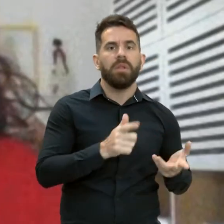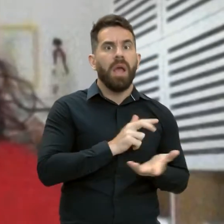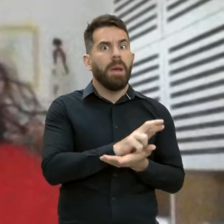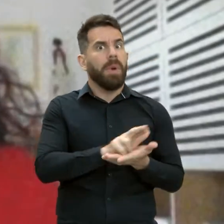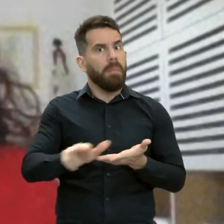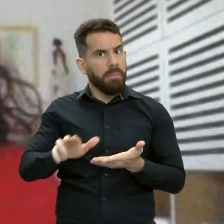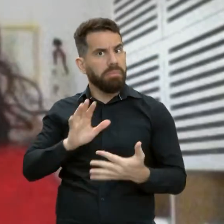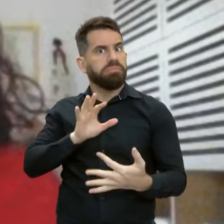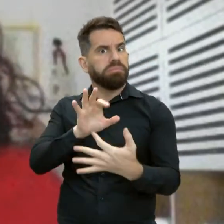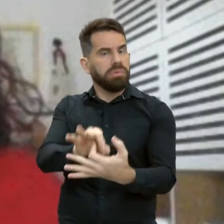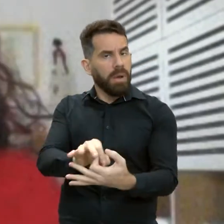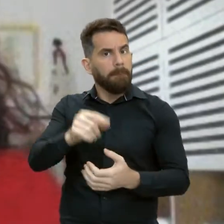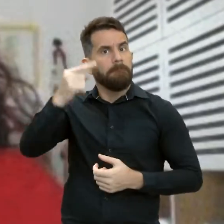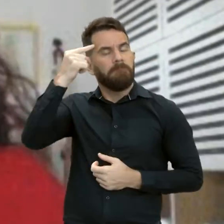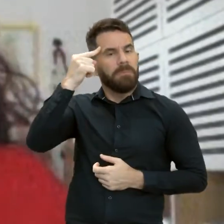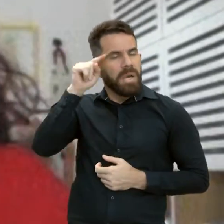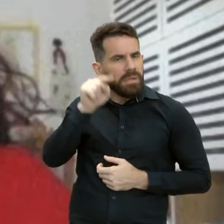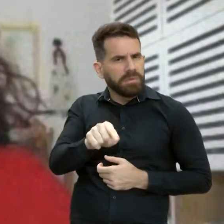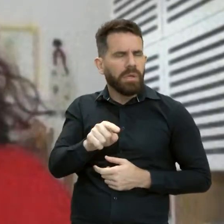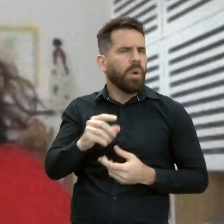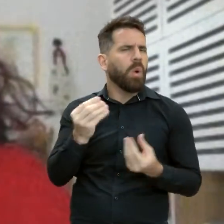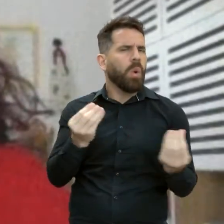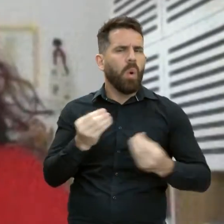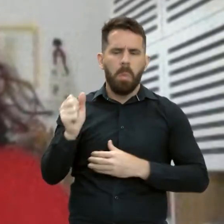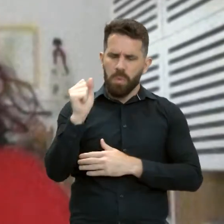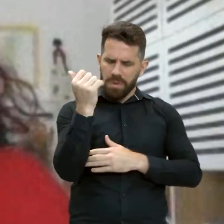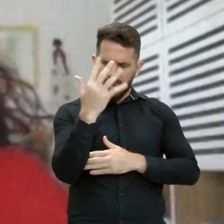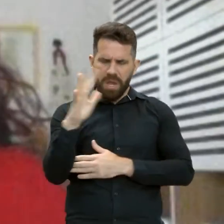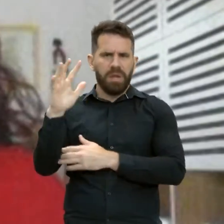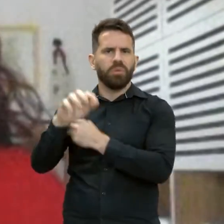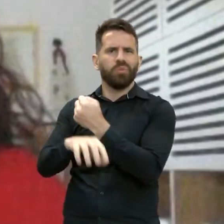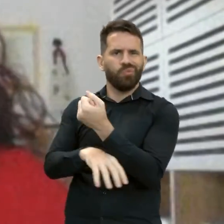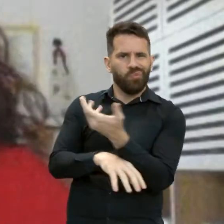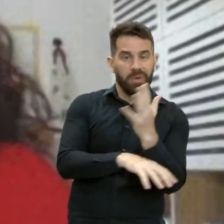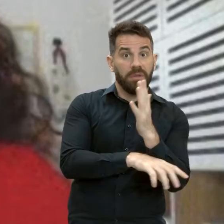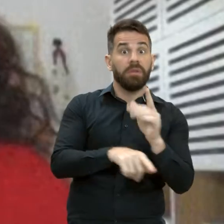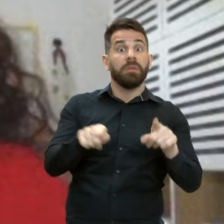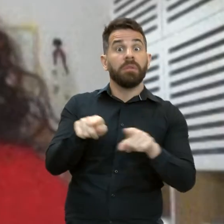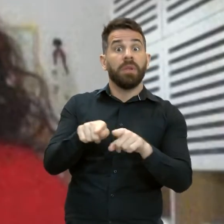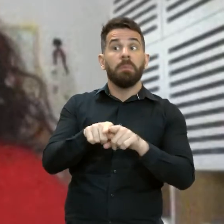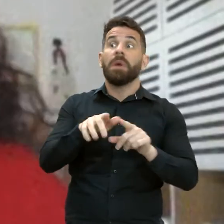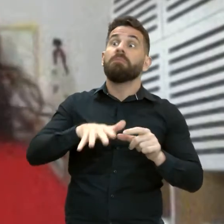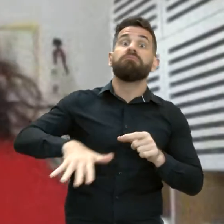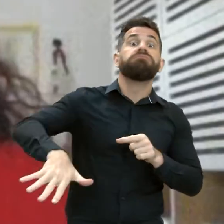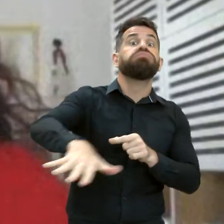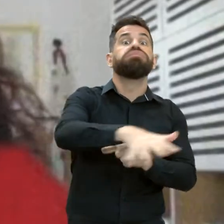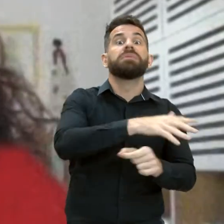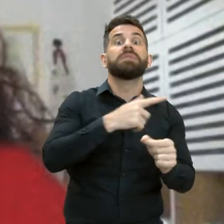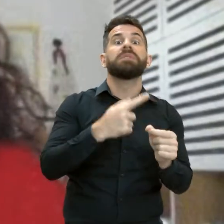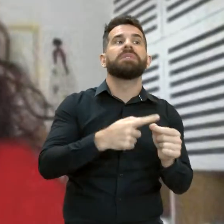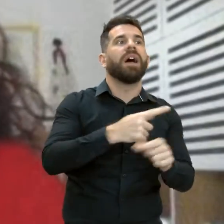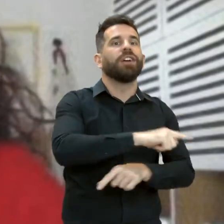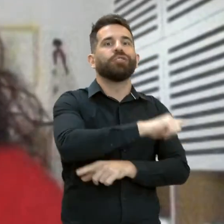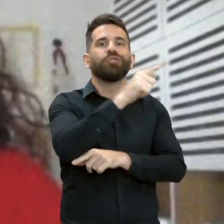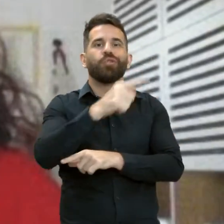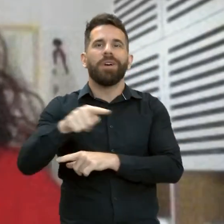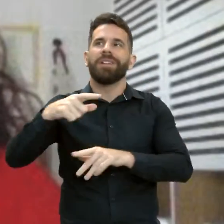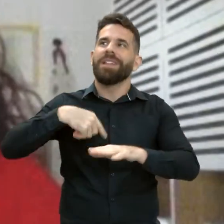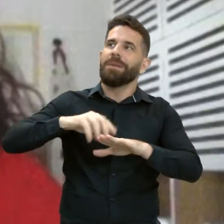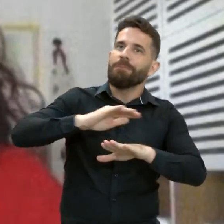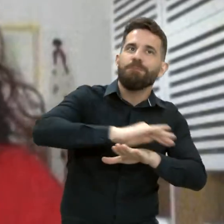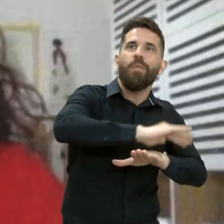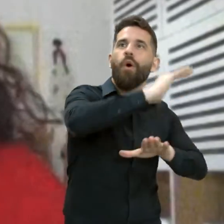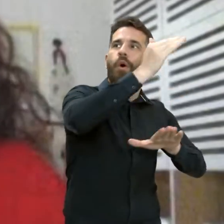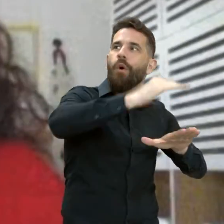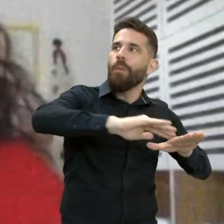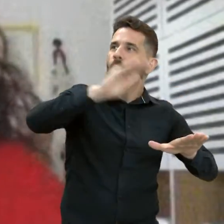a natureza e com o entorno da cidade de Goiás, com esses morros calcinados, como ela diz aqui,